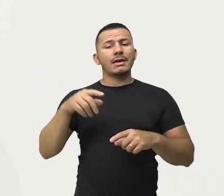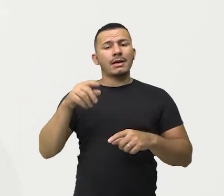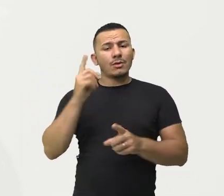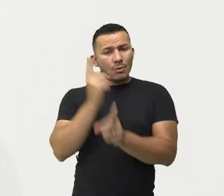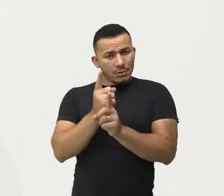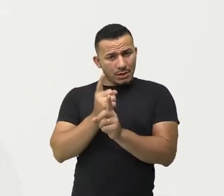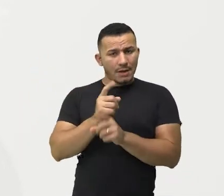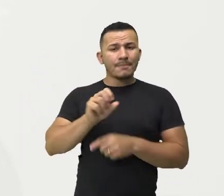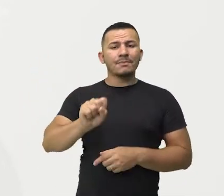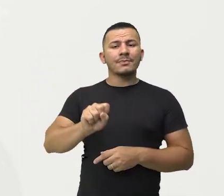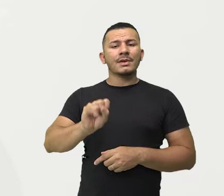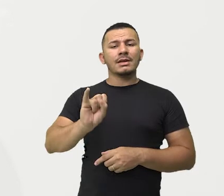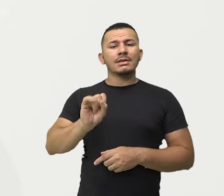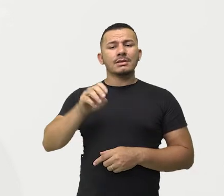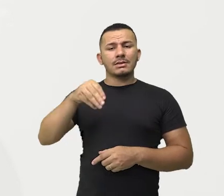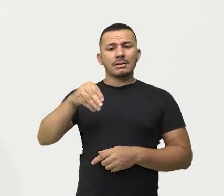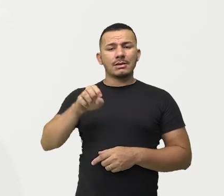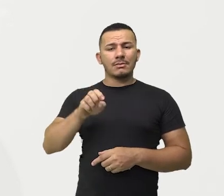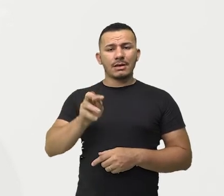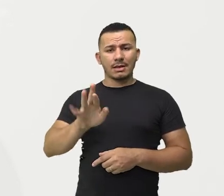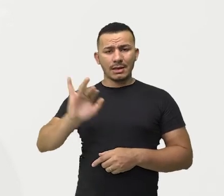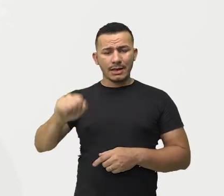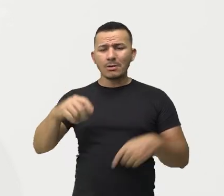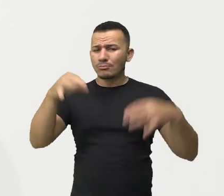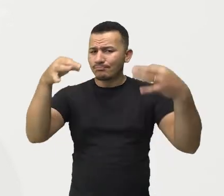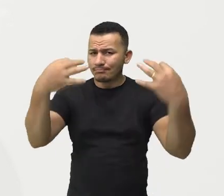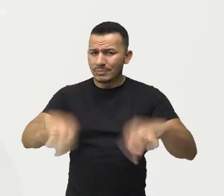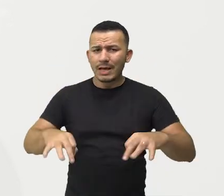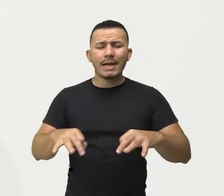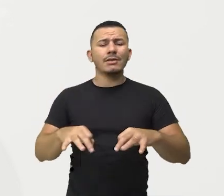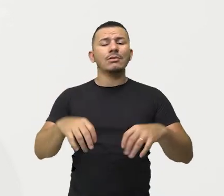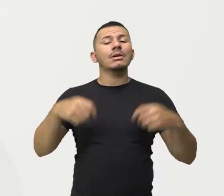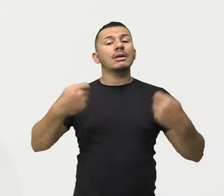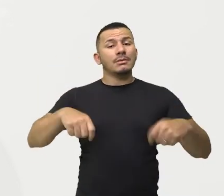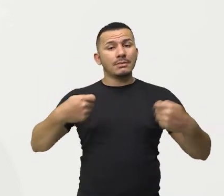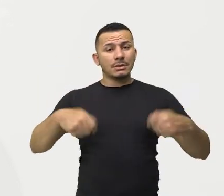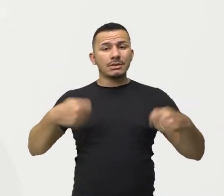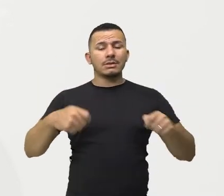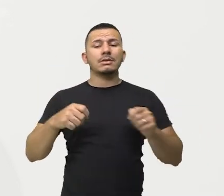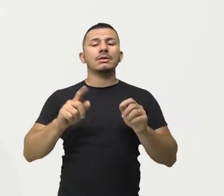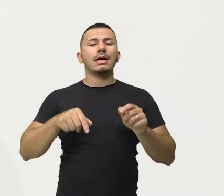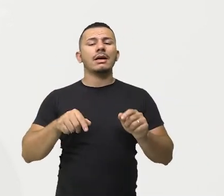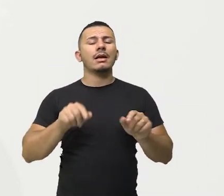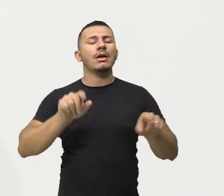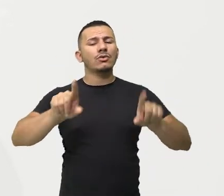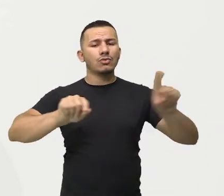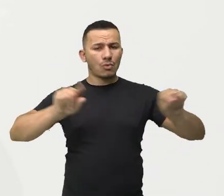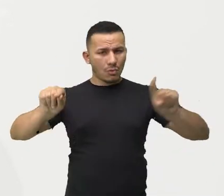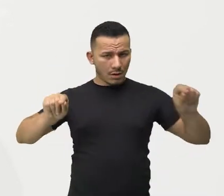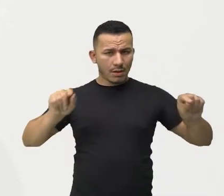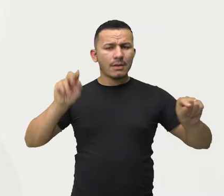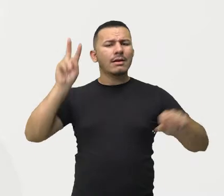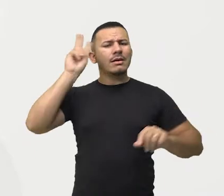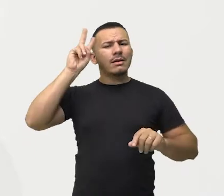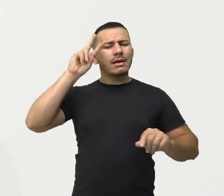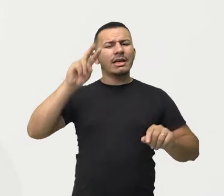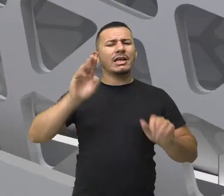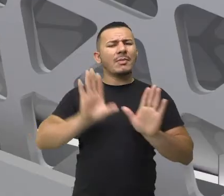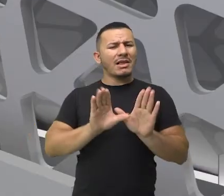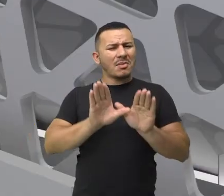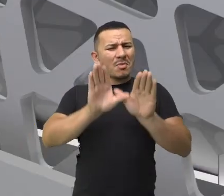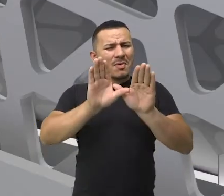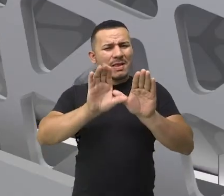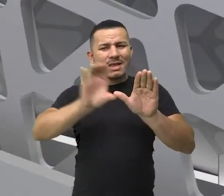pessoal, exatamente o eixo de simetria, nós temos que escolher, vocês lembram da